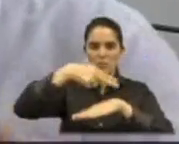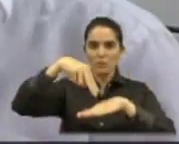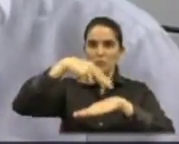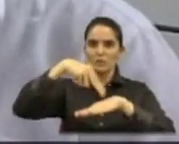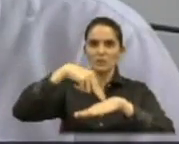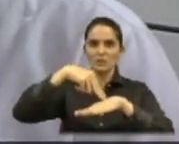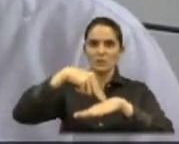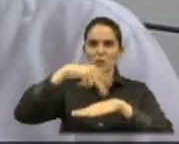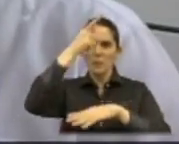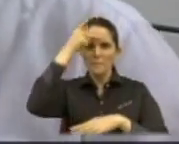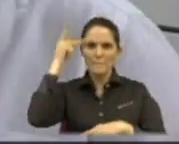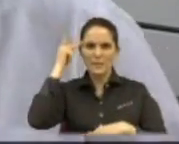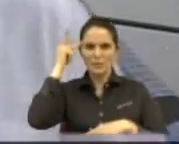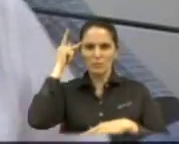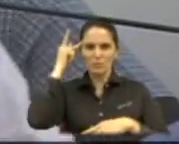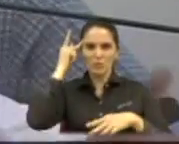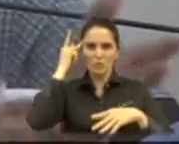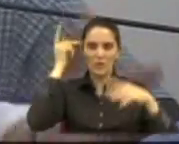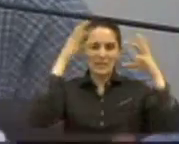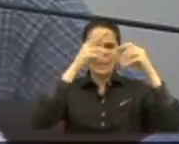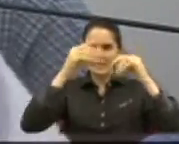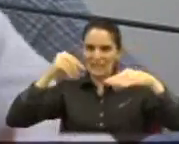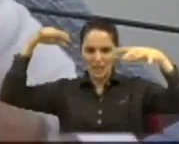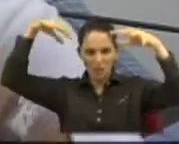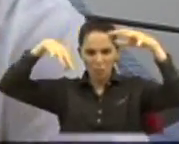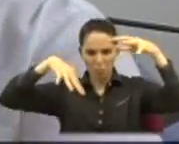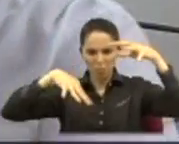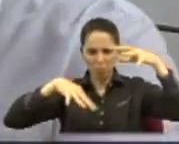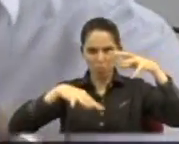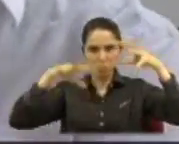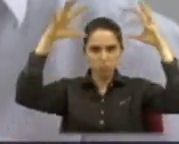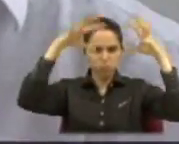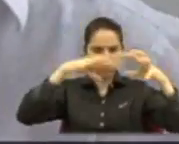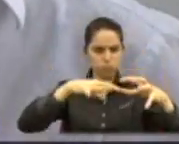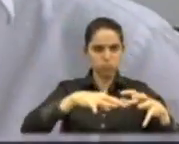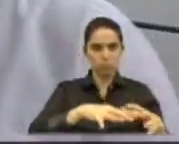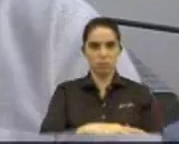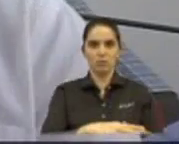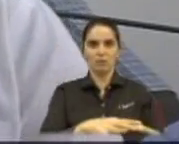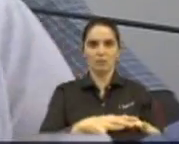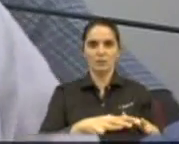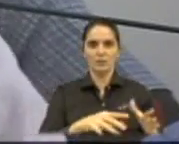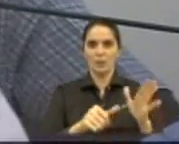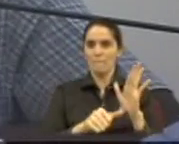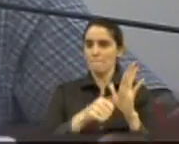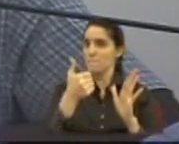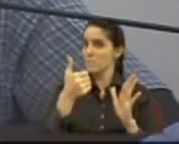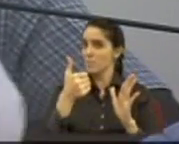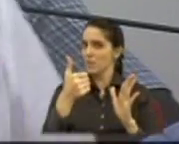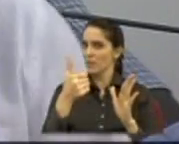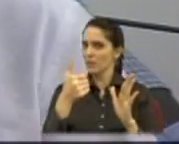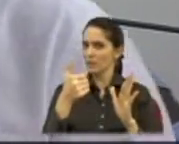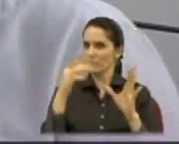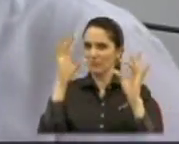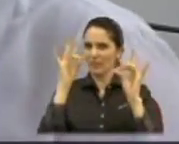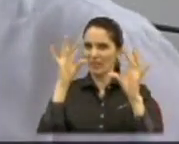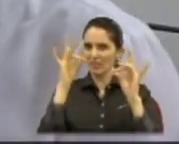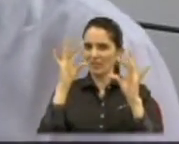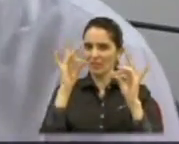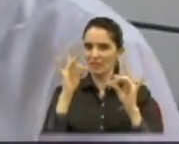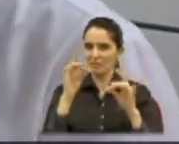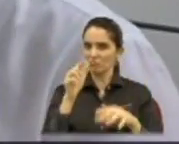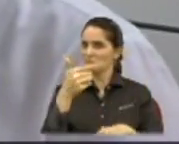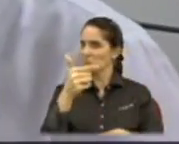foram soterrados através de uma lama que primeiro, obviamente, foi dita como que não tinha contaminação